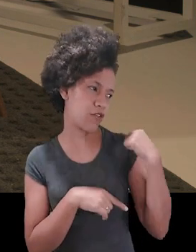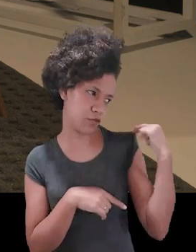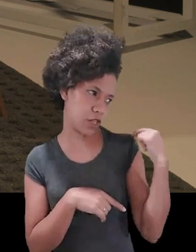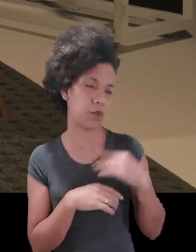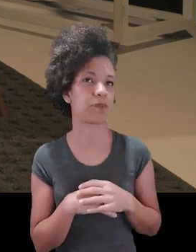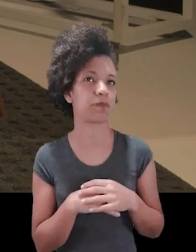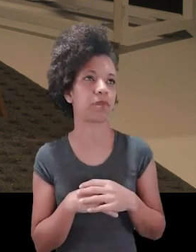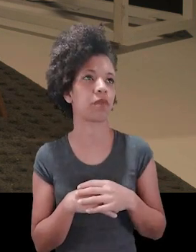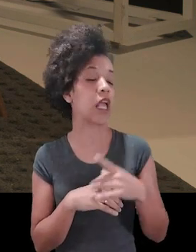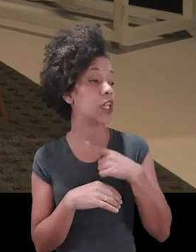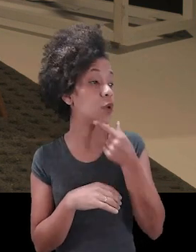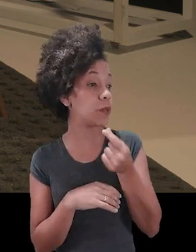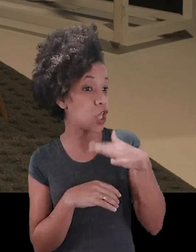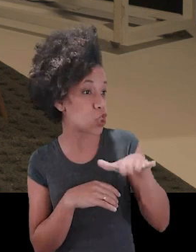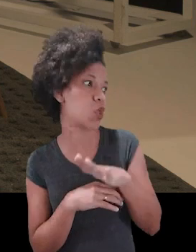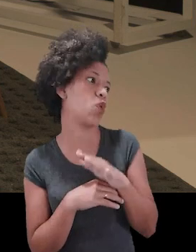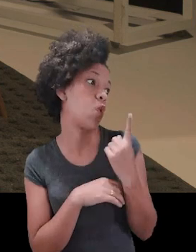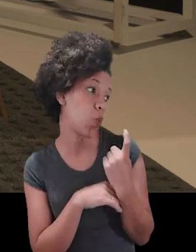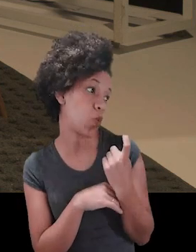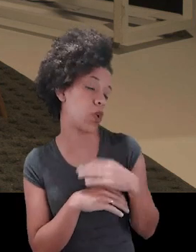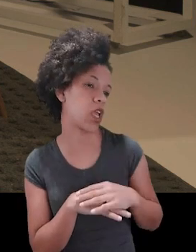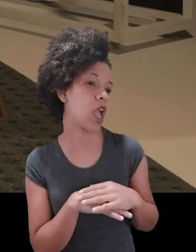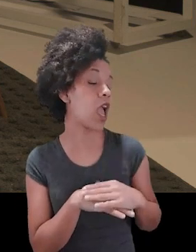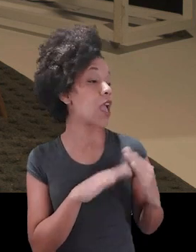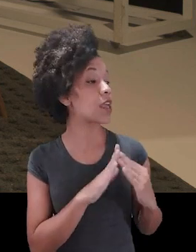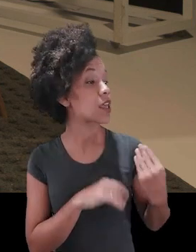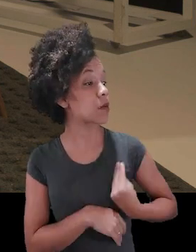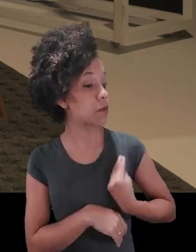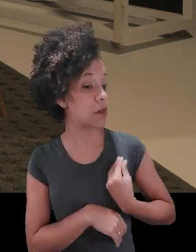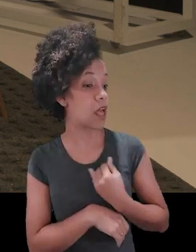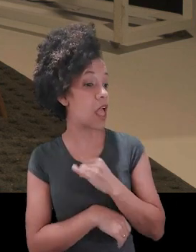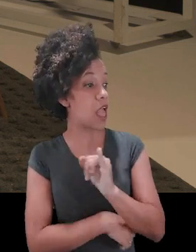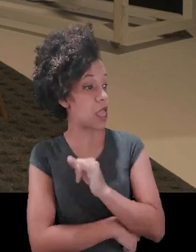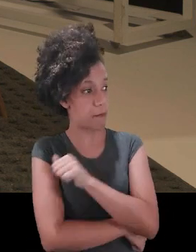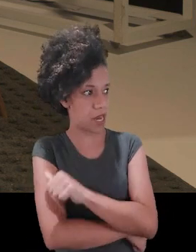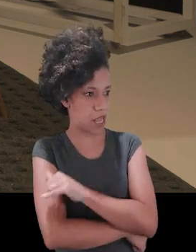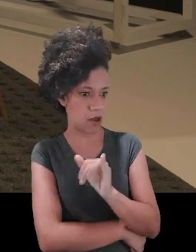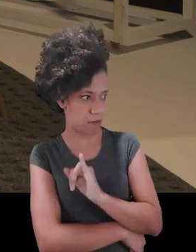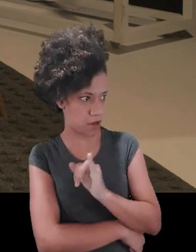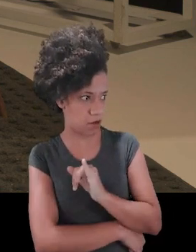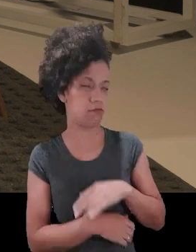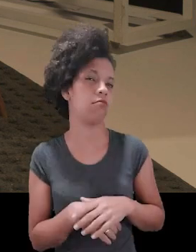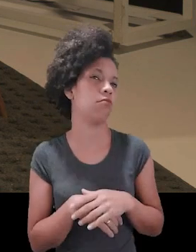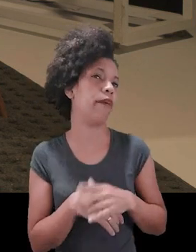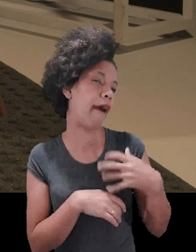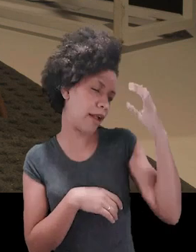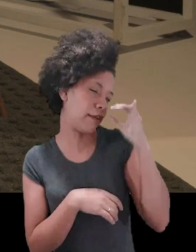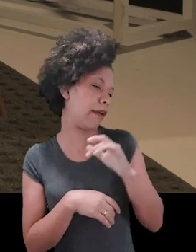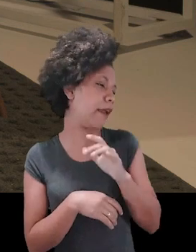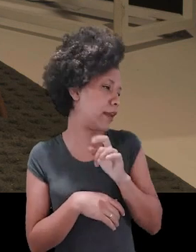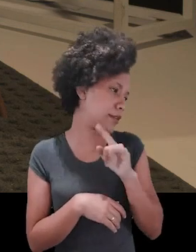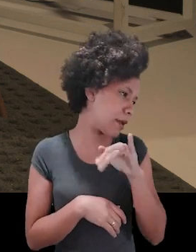voluntário ele era dos moleque tudo lá ele era o único que morava Ipanema na Elizabeth entendeu boyzão boyzão para